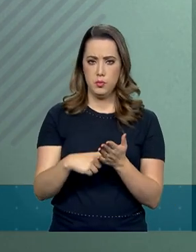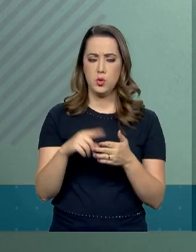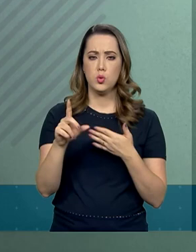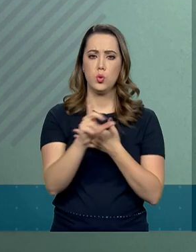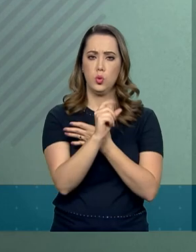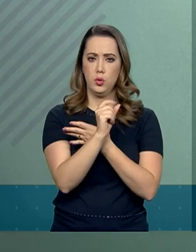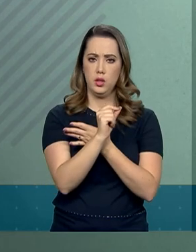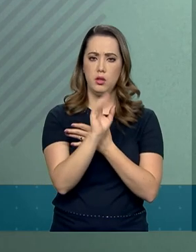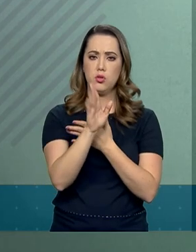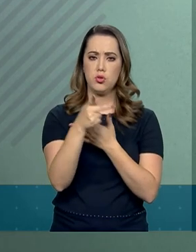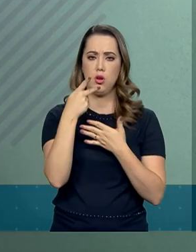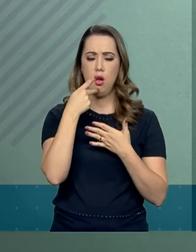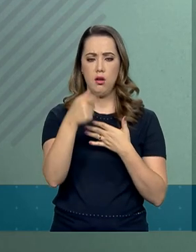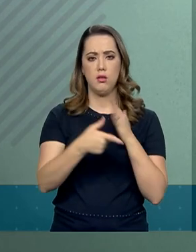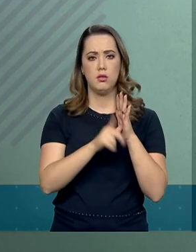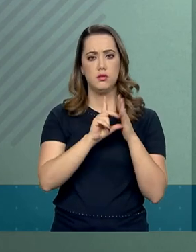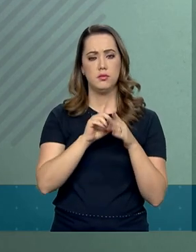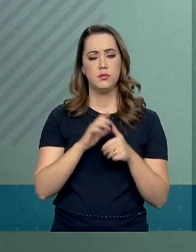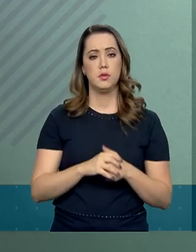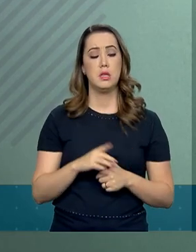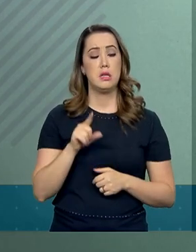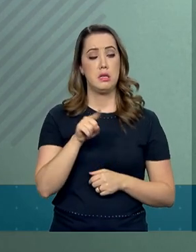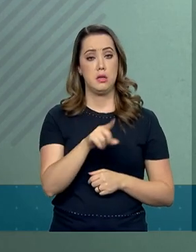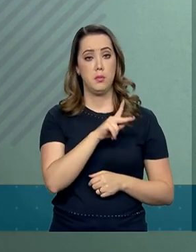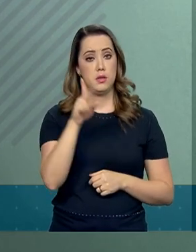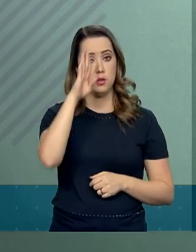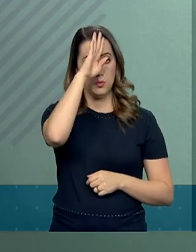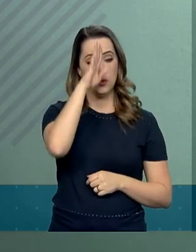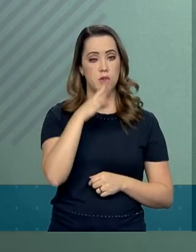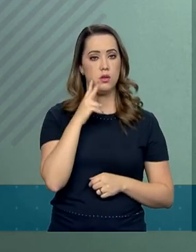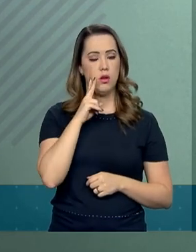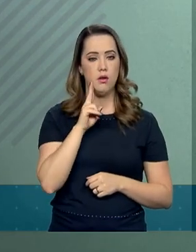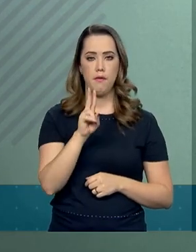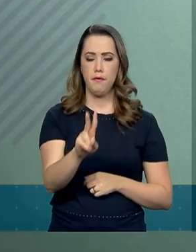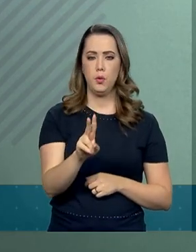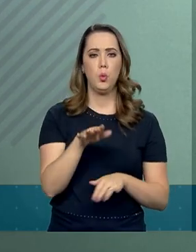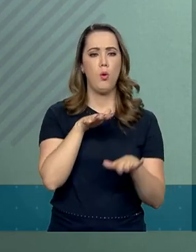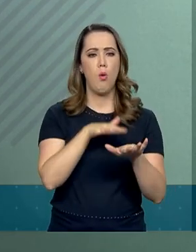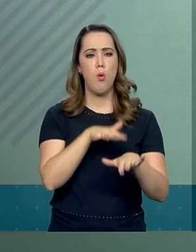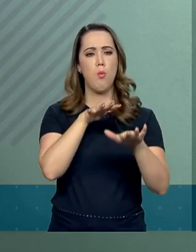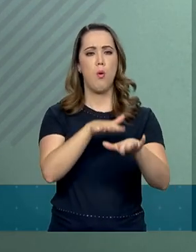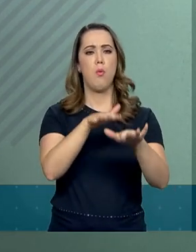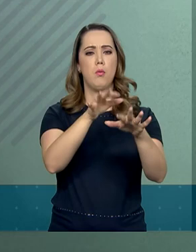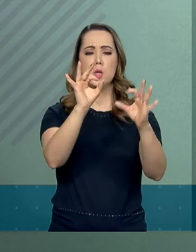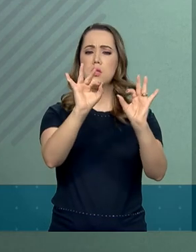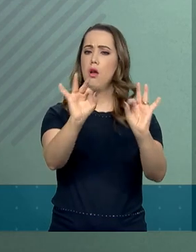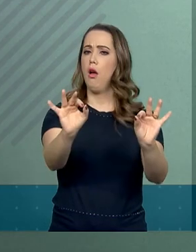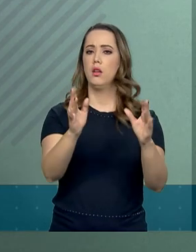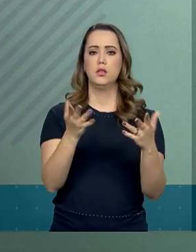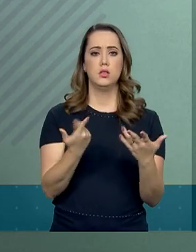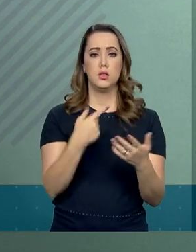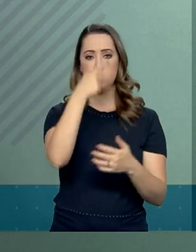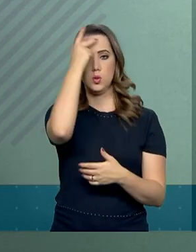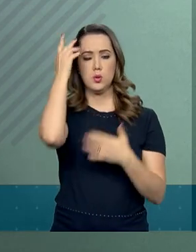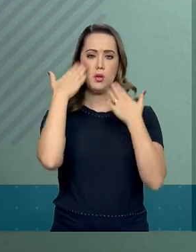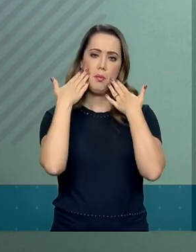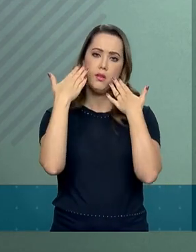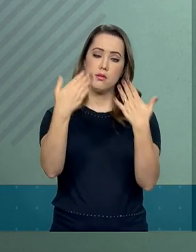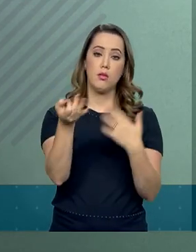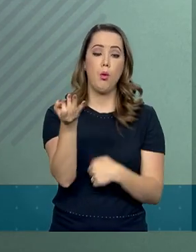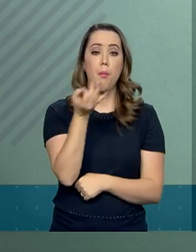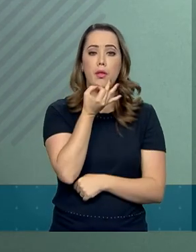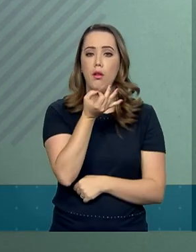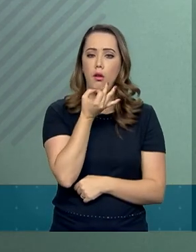foi postado anteriormente que ele reconheceu um movimento ordeiro o movimento onde as pessoas expressam as suas opiniões